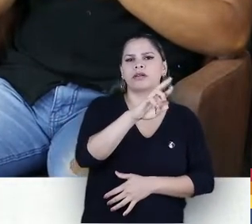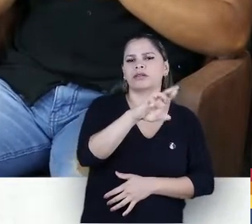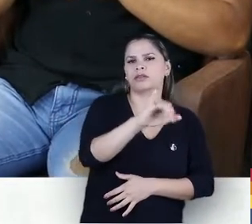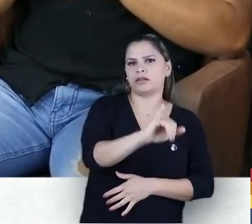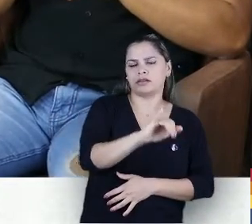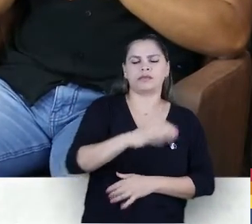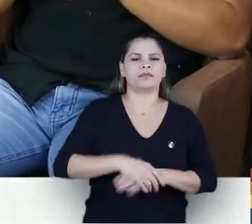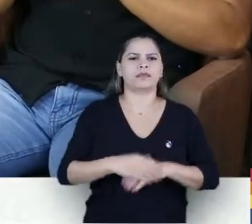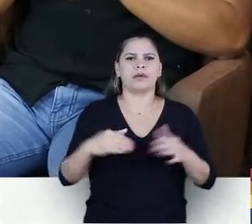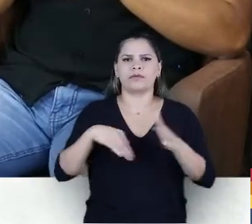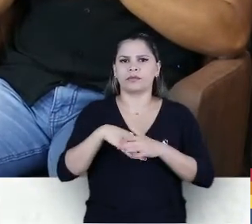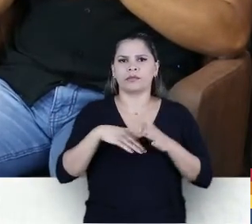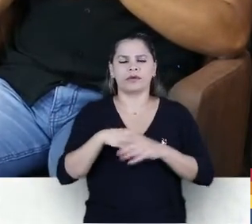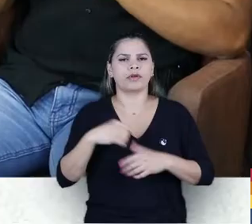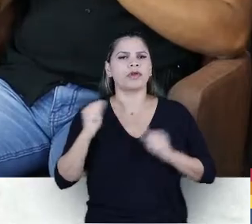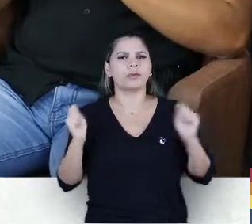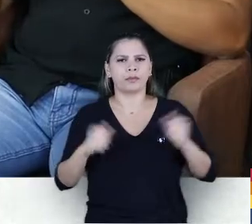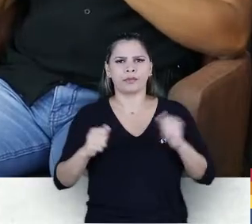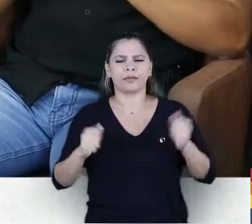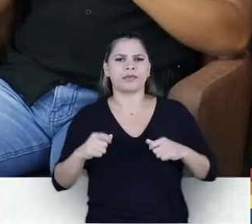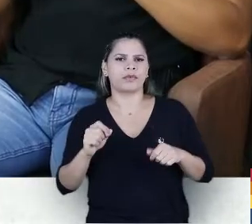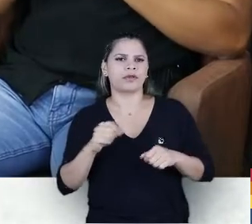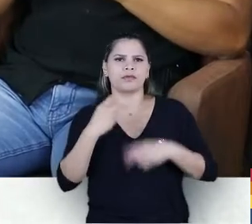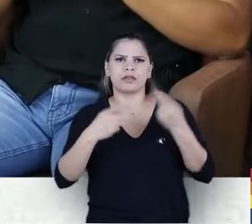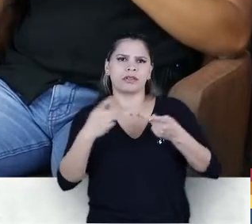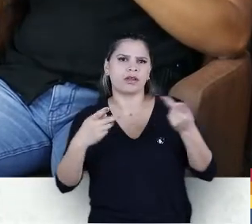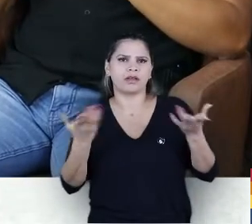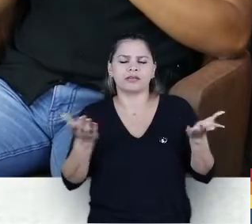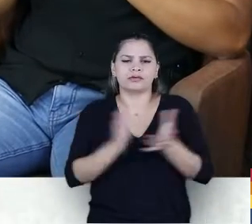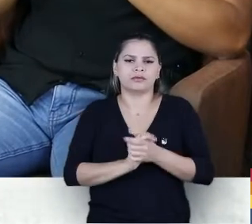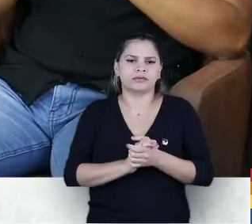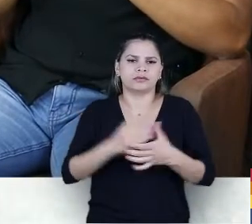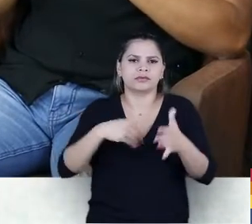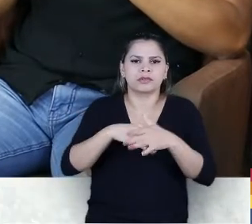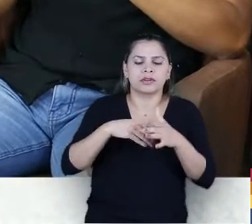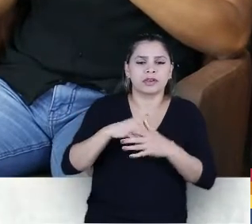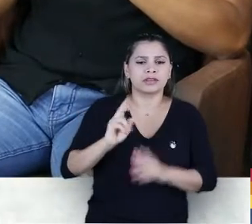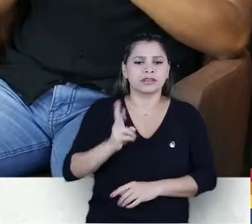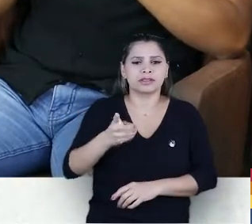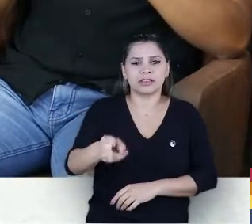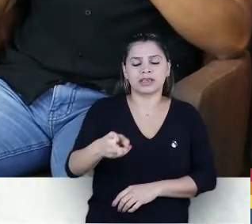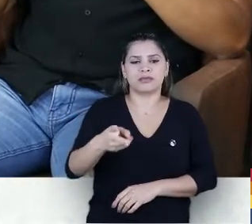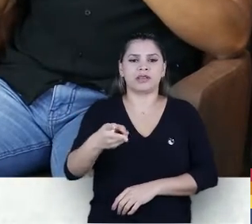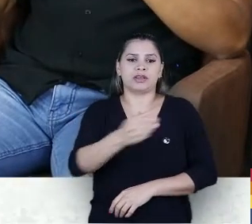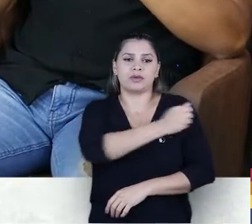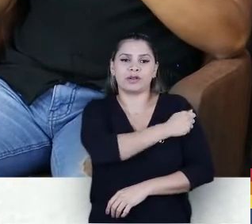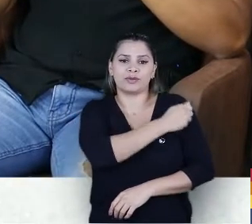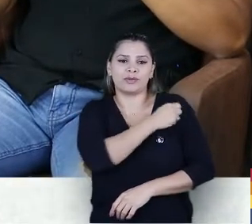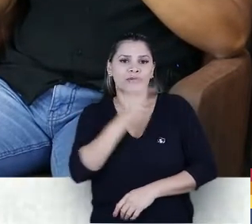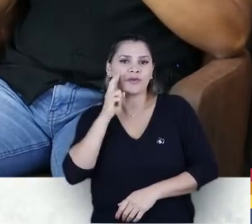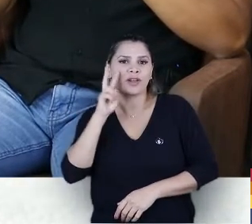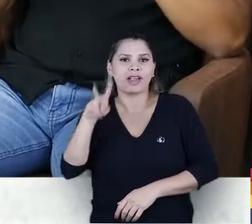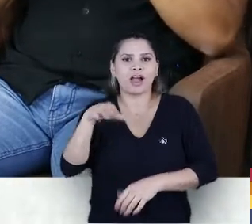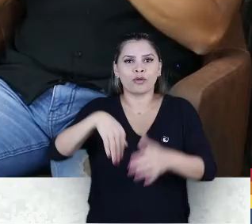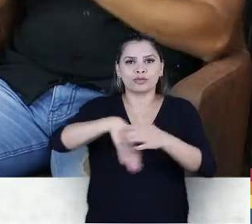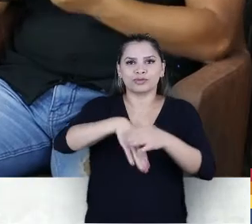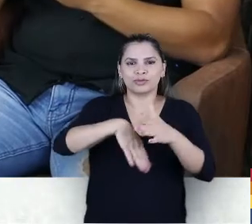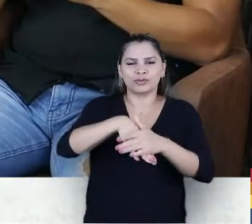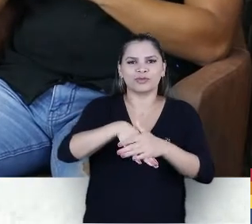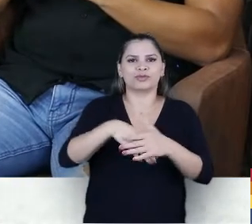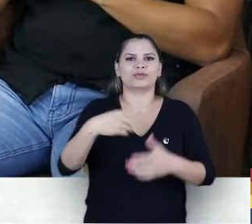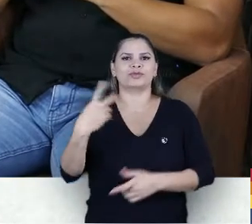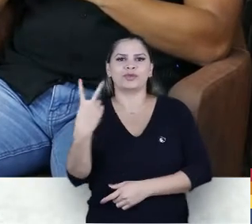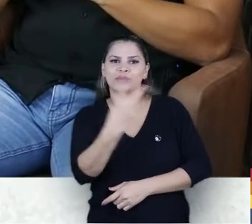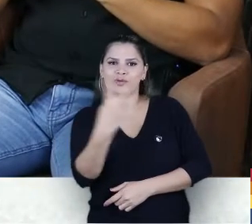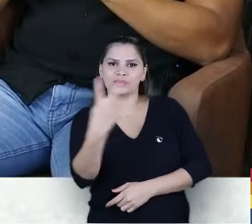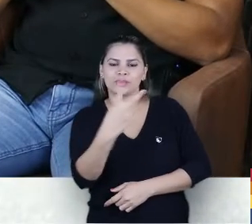ela não pode passar despercebida, né? Sem falar que aí quando a gente faz isso, o conhecimento fica mais rico. Então, por exemplo, eu posso levar um texto